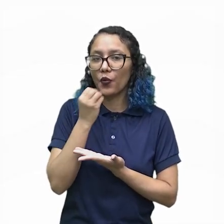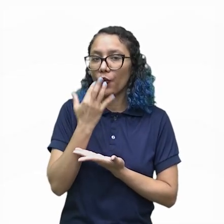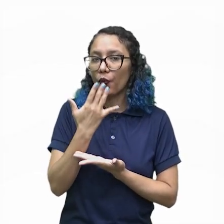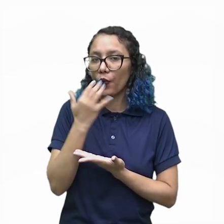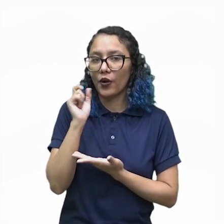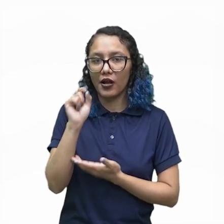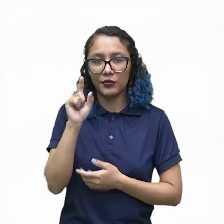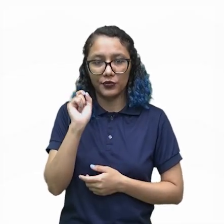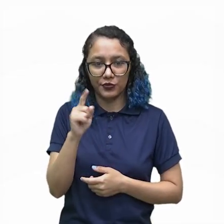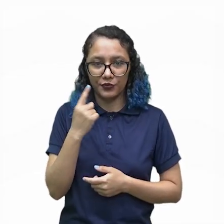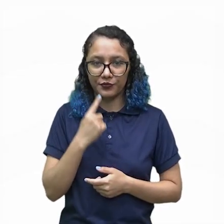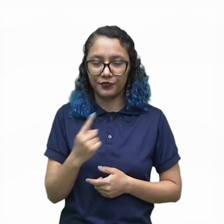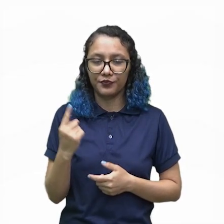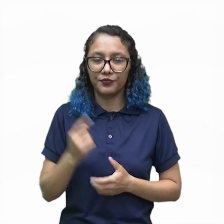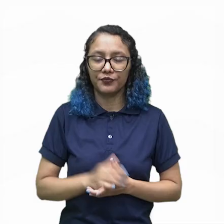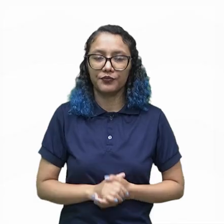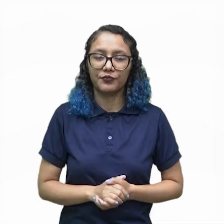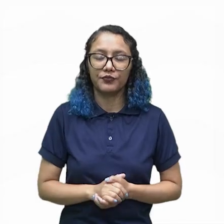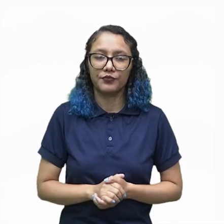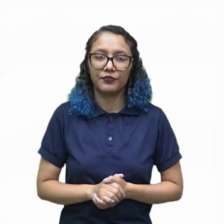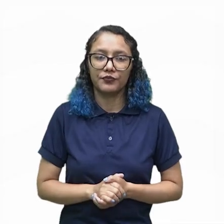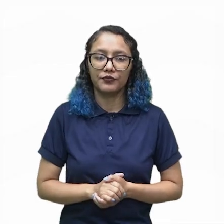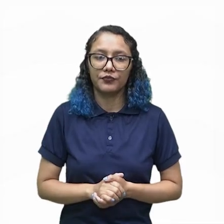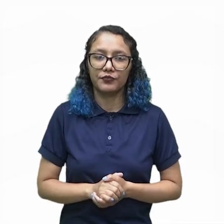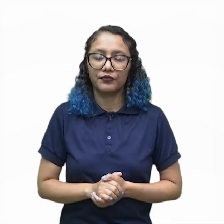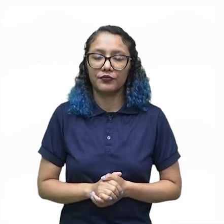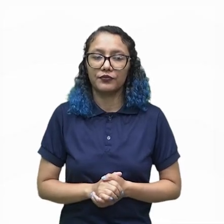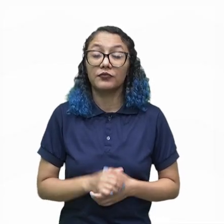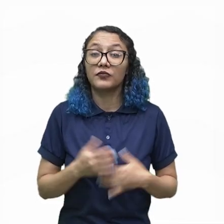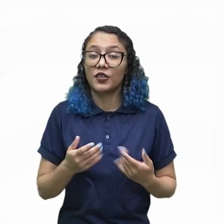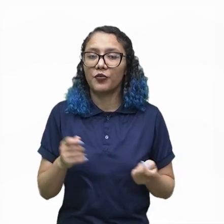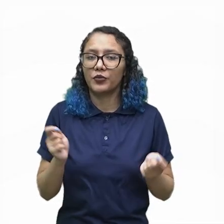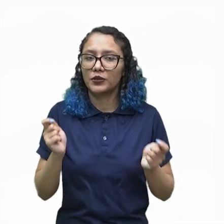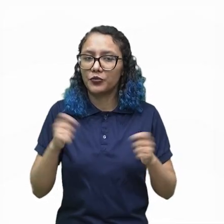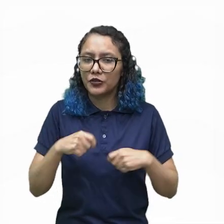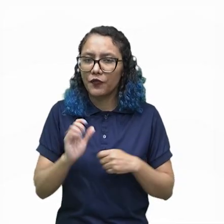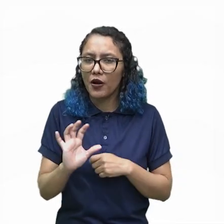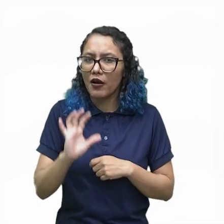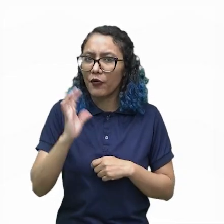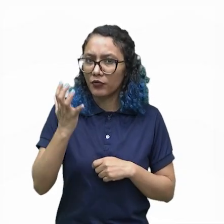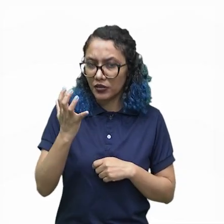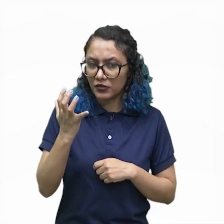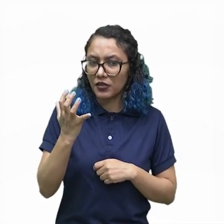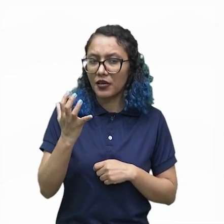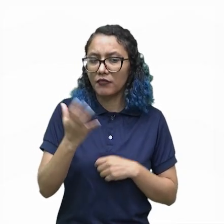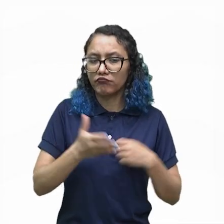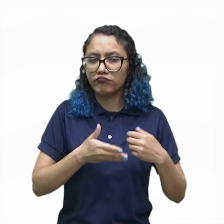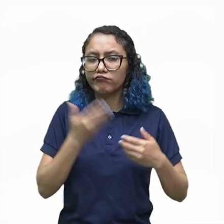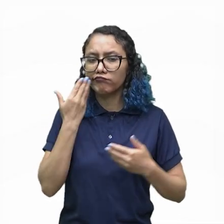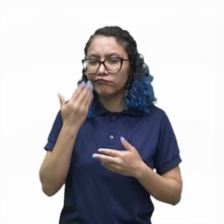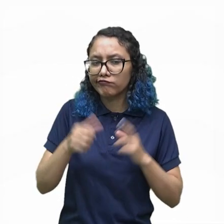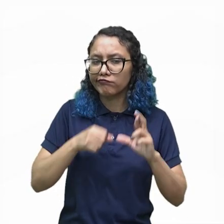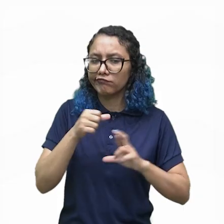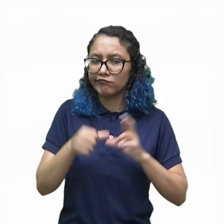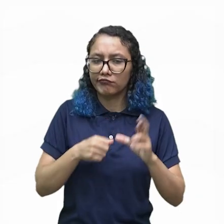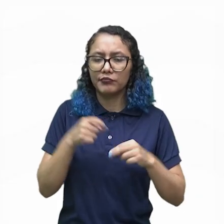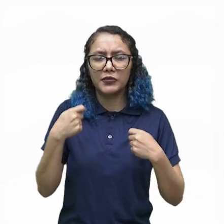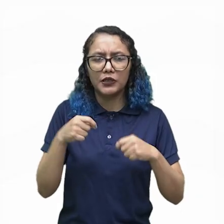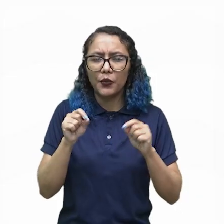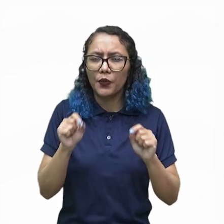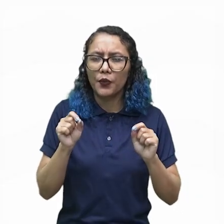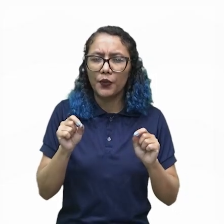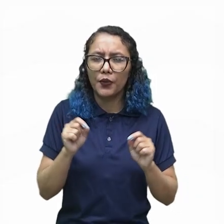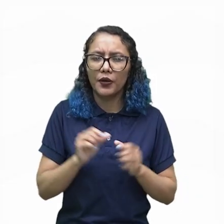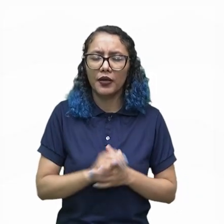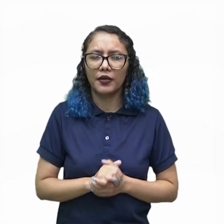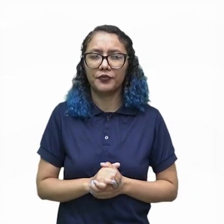azul, né? E para que essa reação ou esse processo físico ou químico aconteça, é necessário que